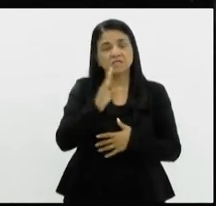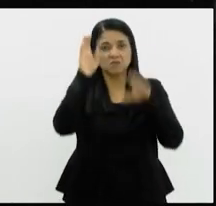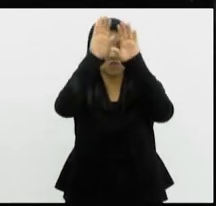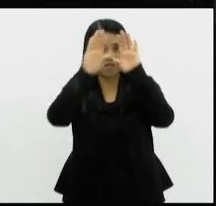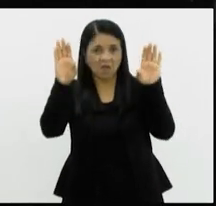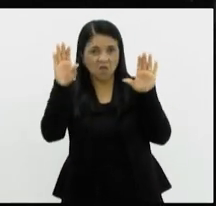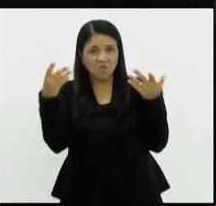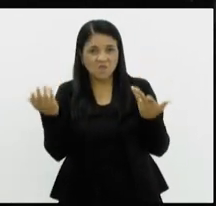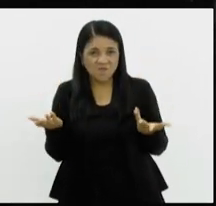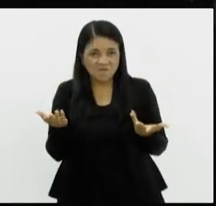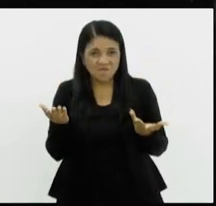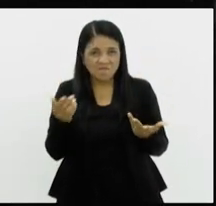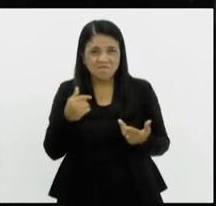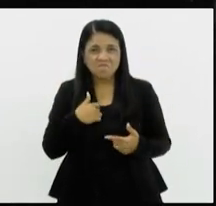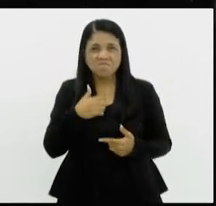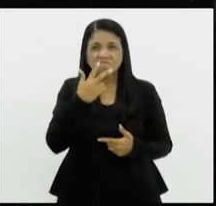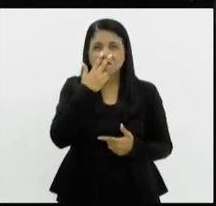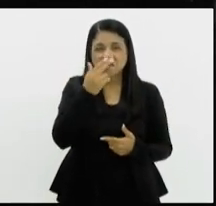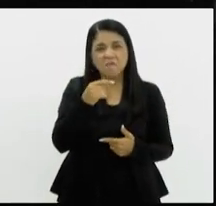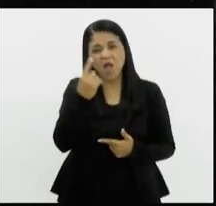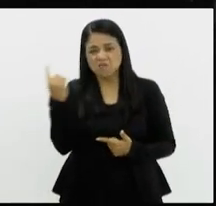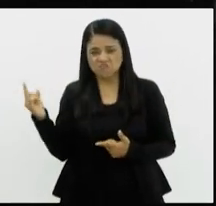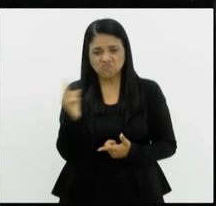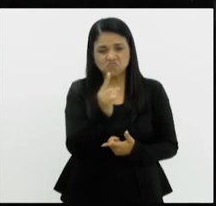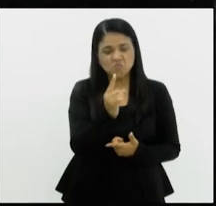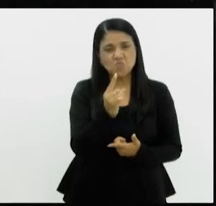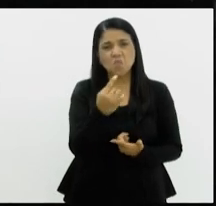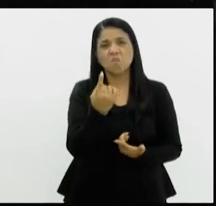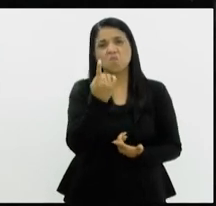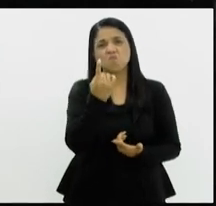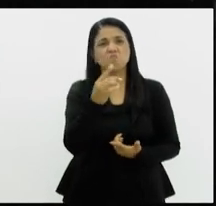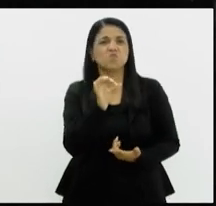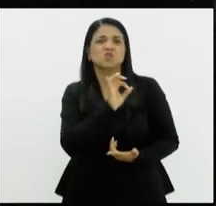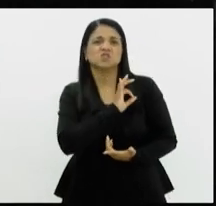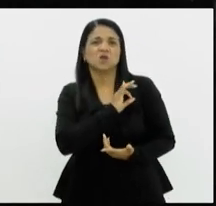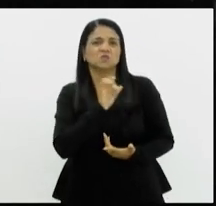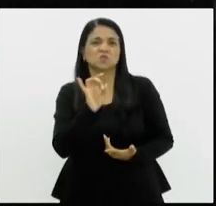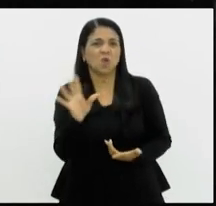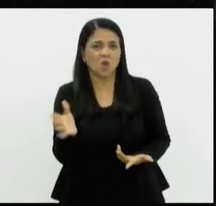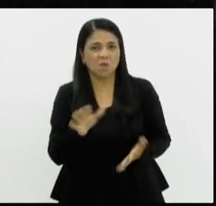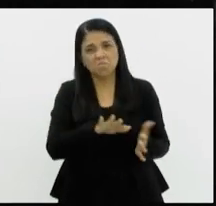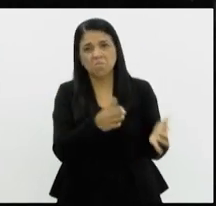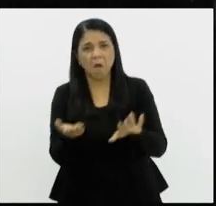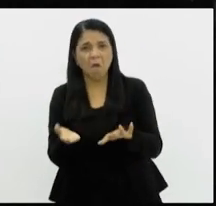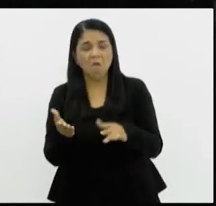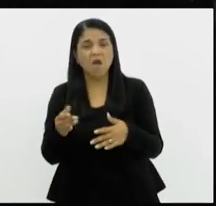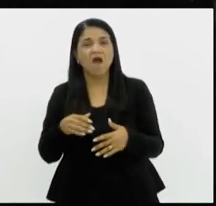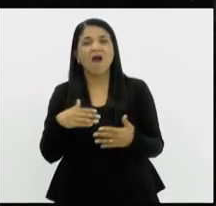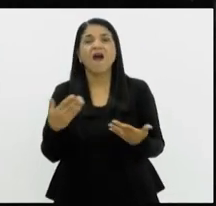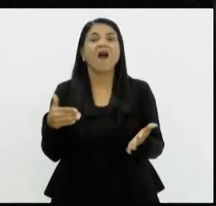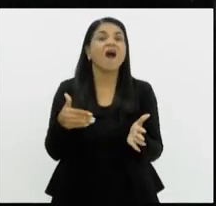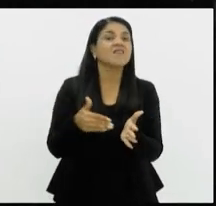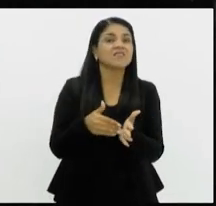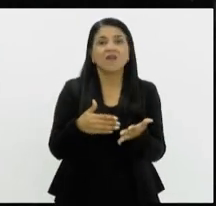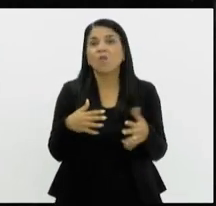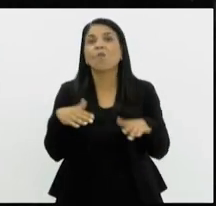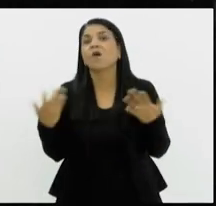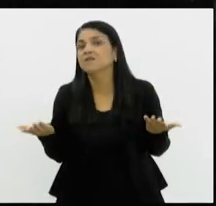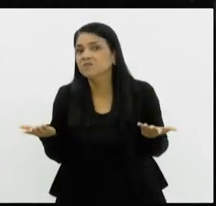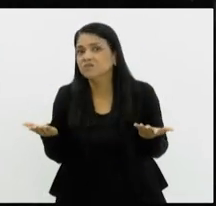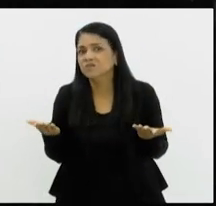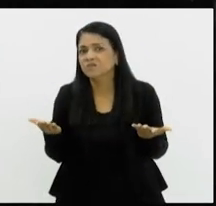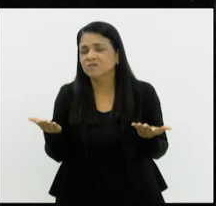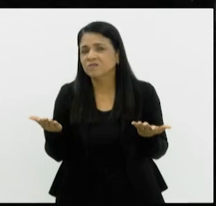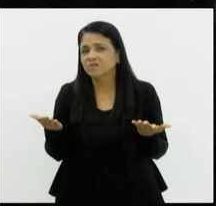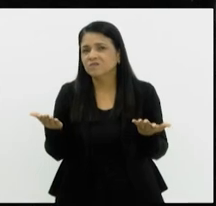vai ter aquela vacância para botar mais um policial até quando isso até quando nós vamos ter que subir aqui